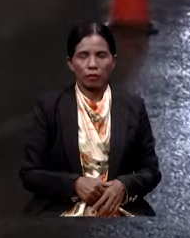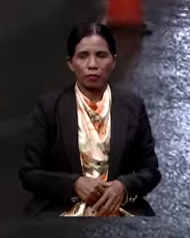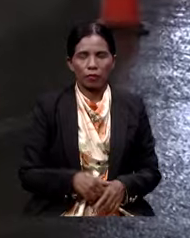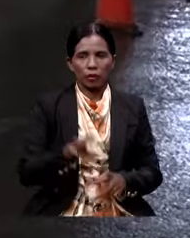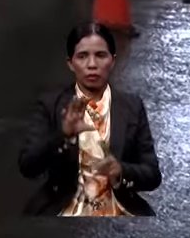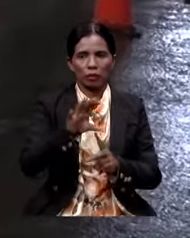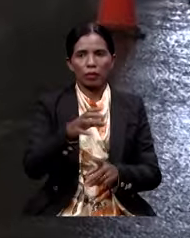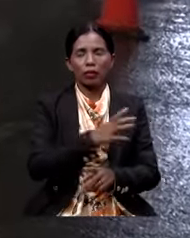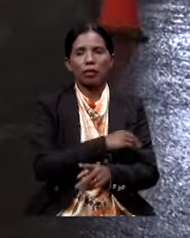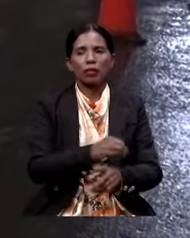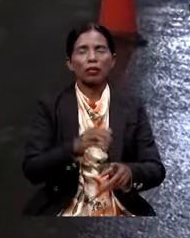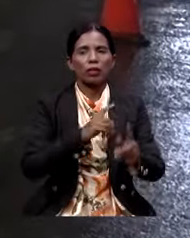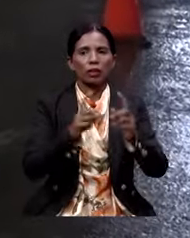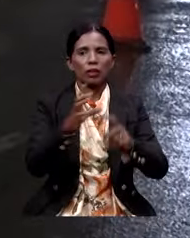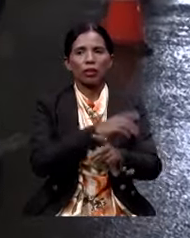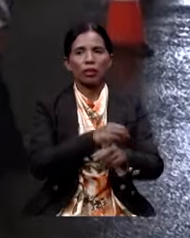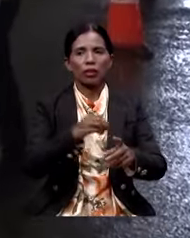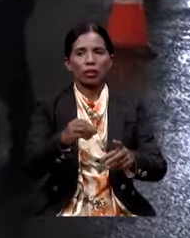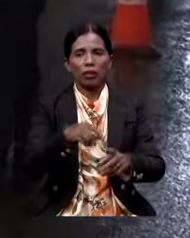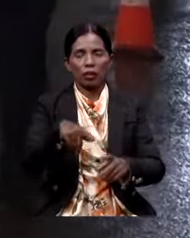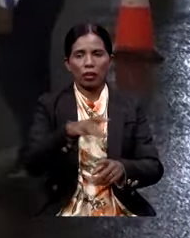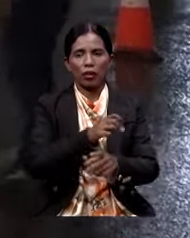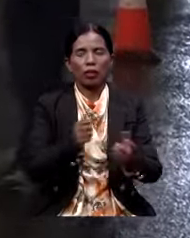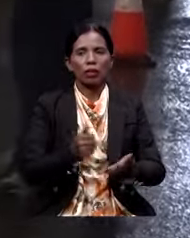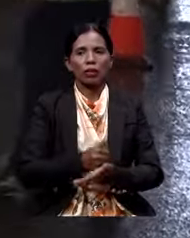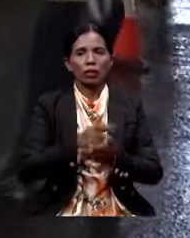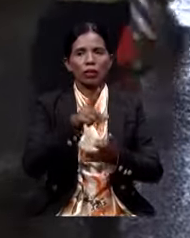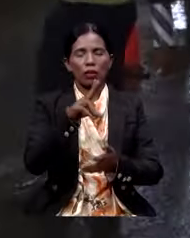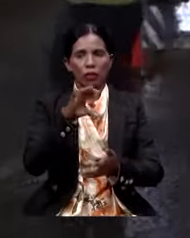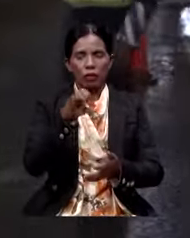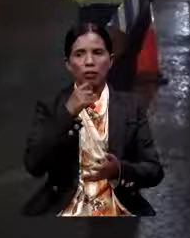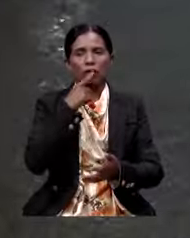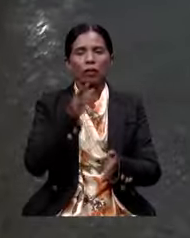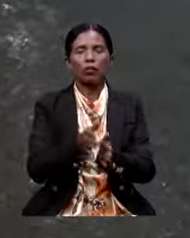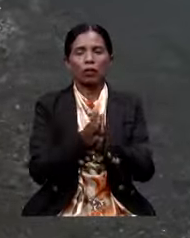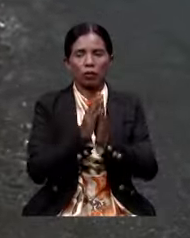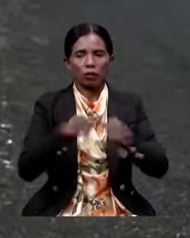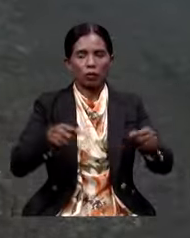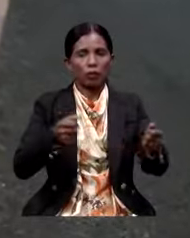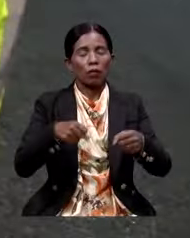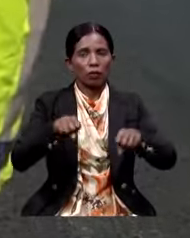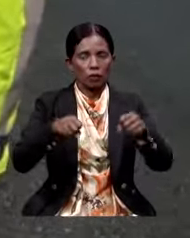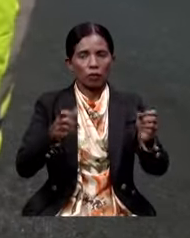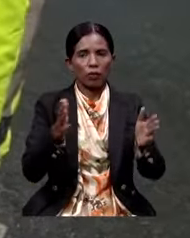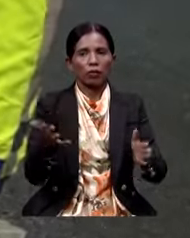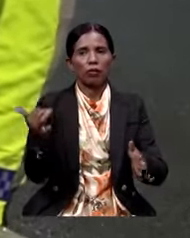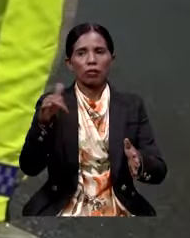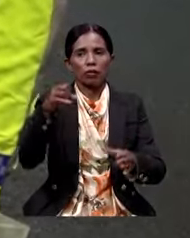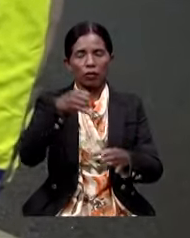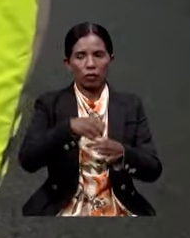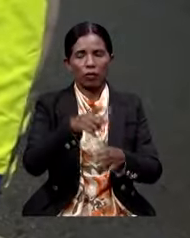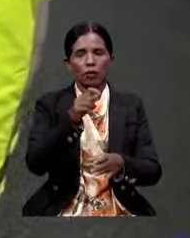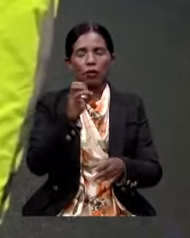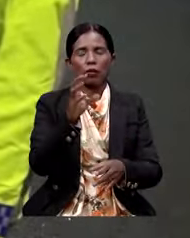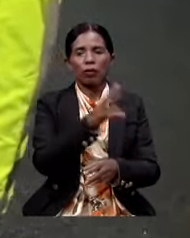Comandante de Trânsito e Segurança Rodoviária Nacional, Superintendente Assistente Luiz da Costa, uso motorizado na carreta na Insira, inclui Tum-Tum, a